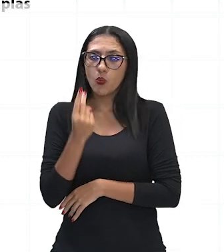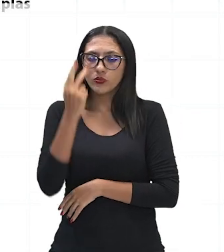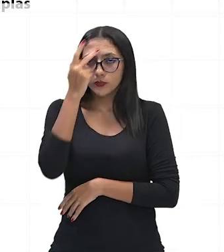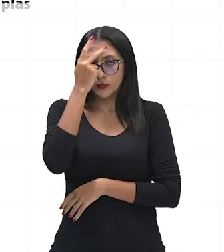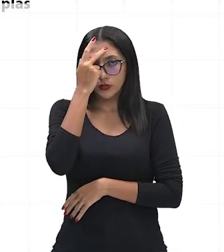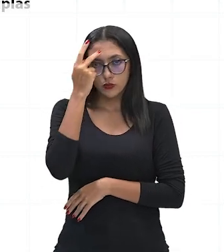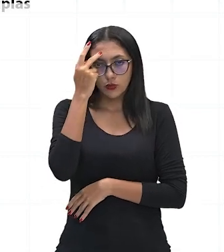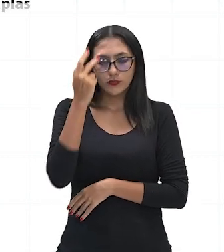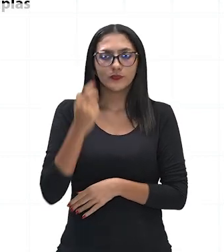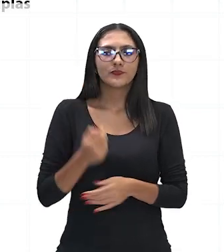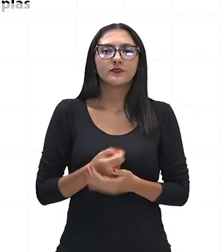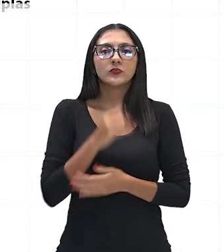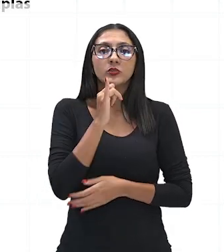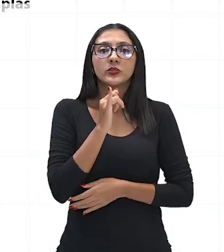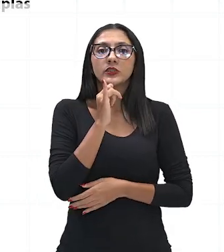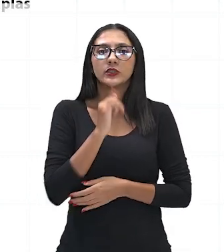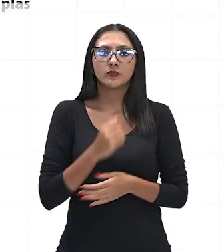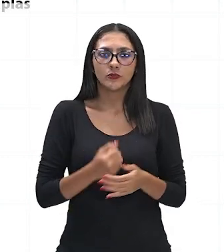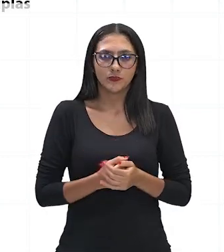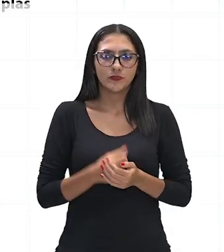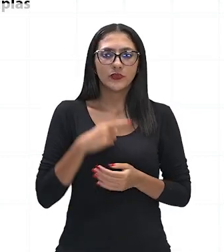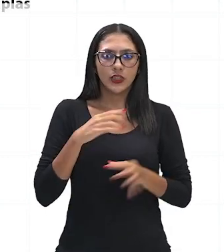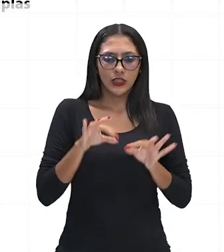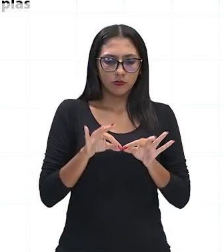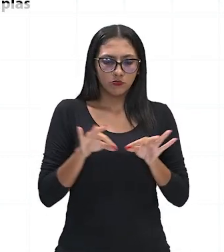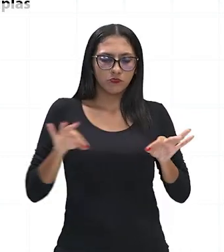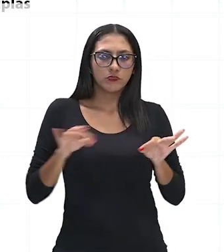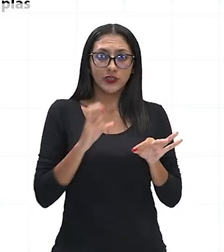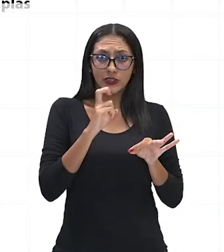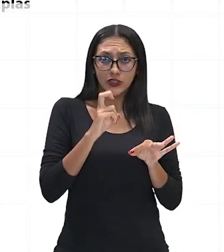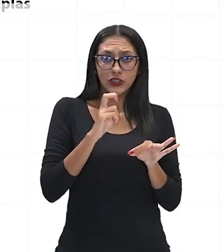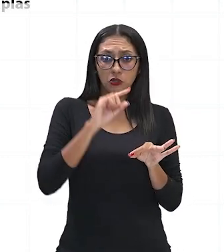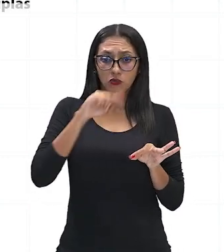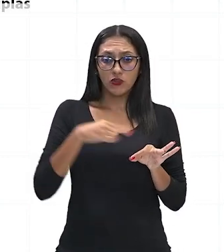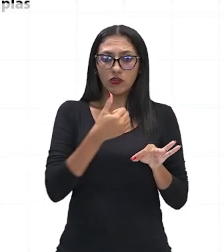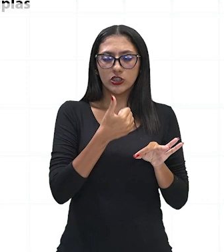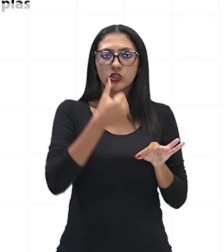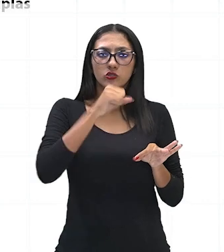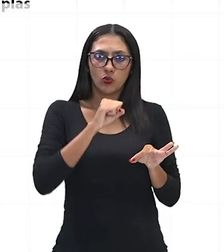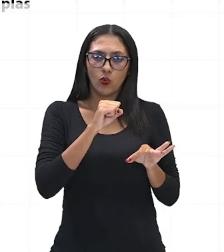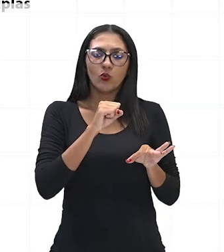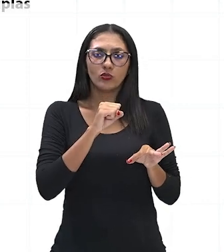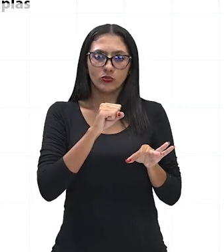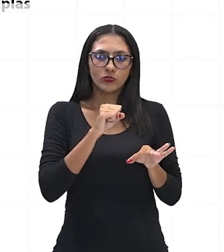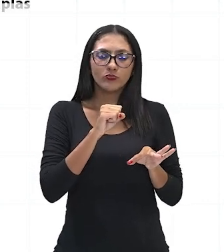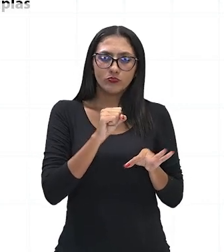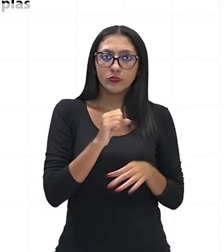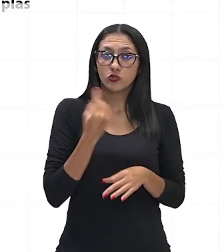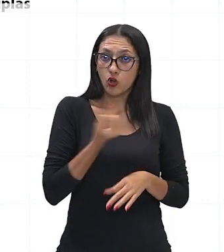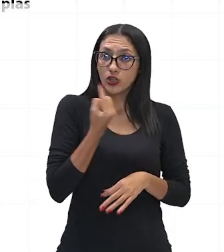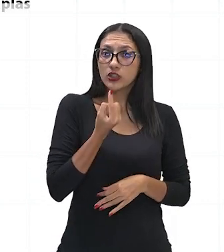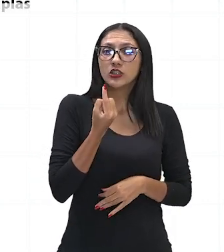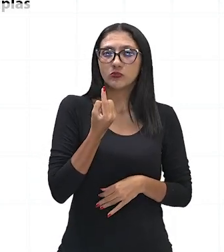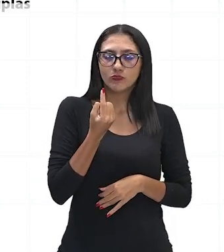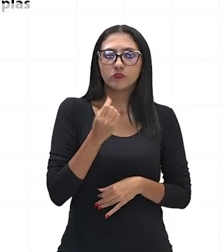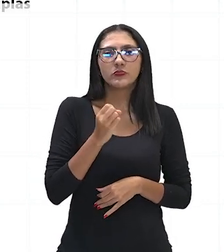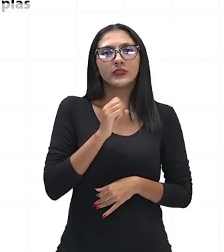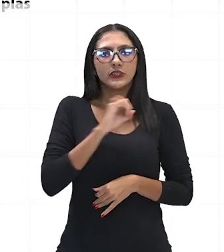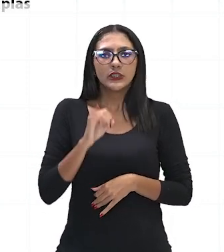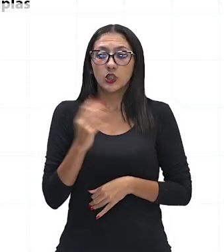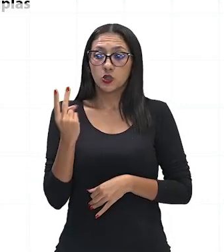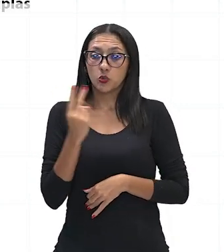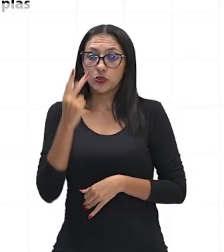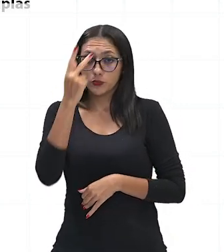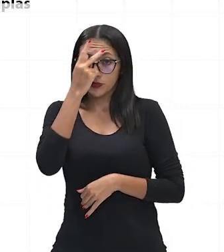jogo simples eu tenho 5,18 metros de largura e para jogos de dupla eu tenho